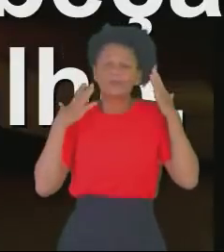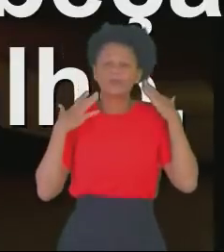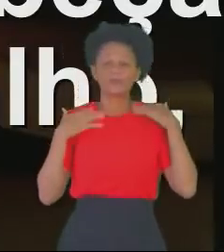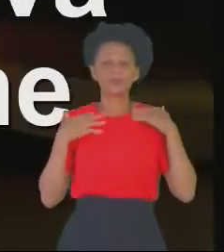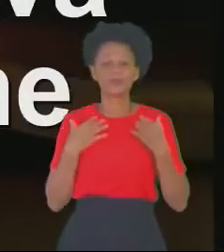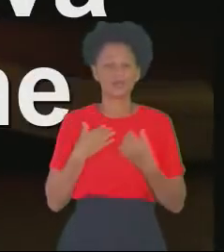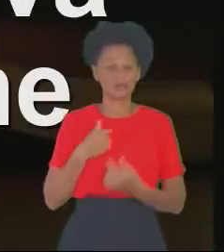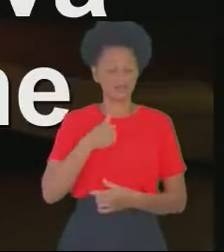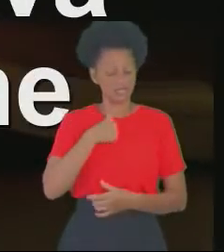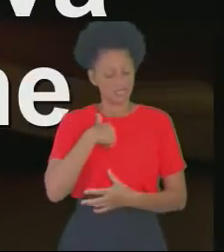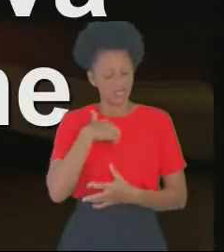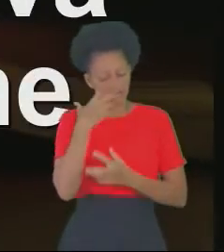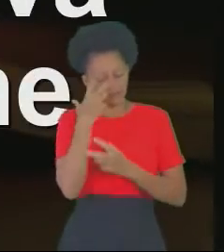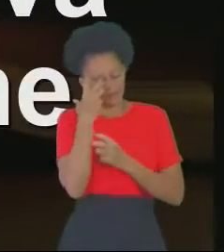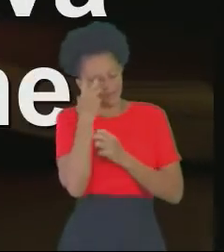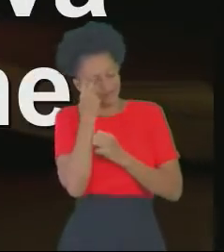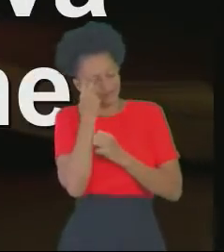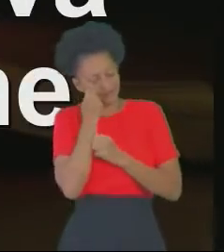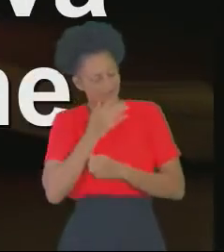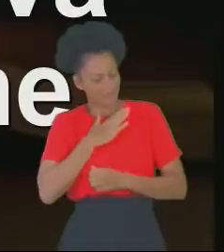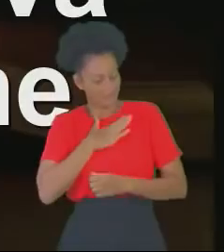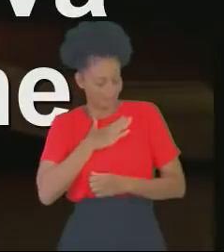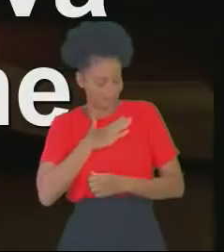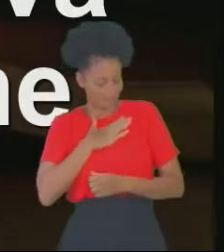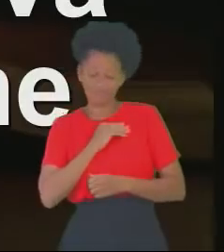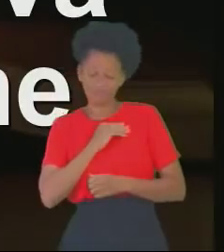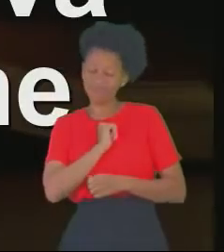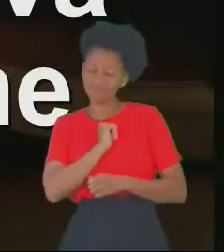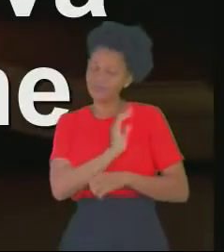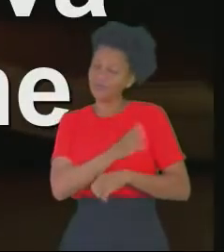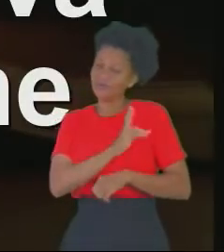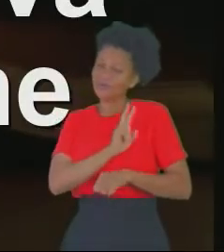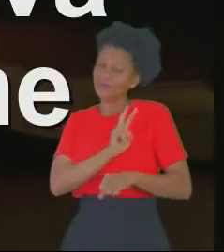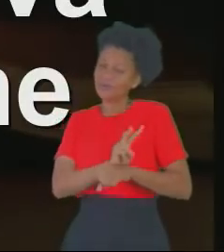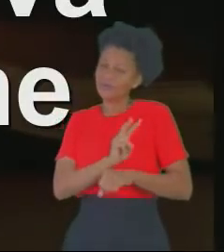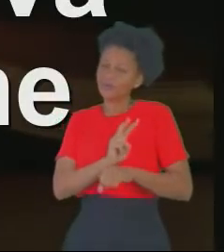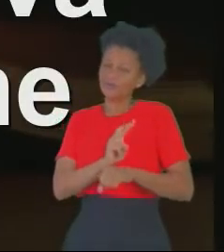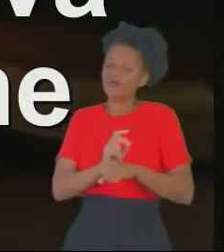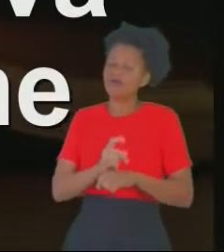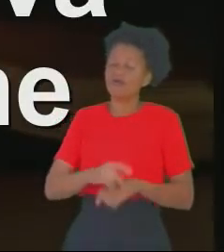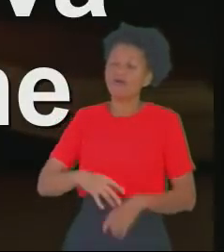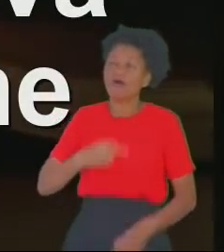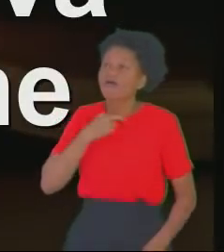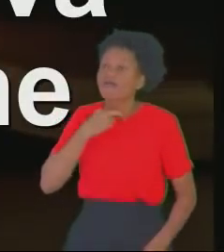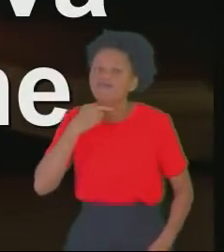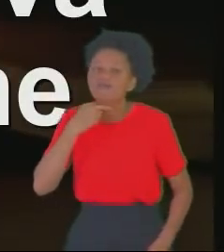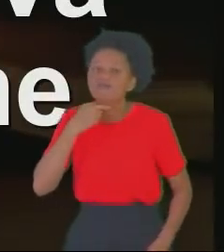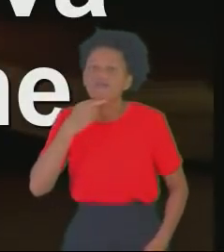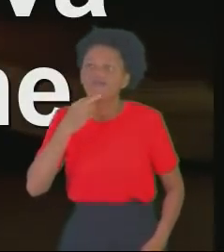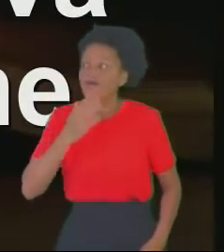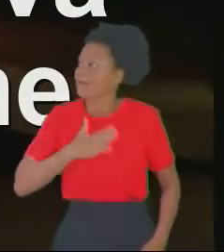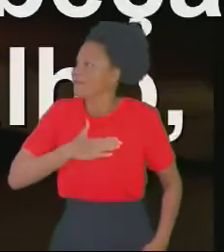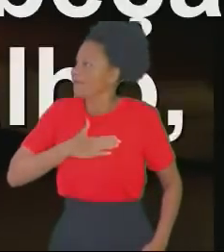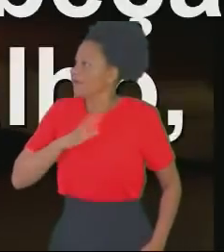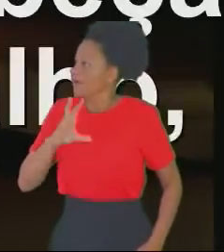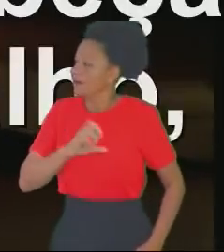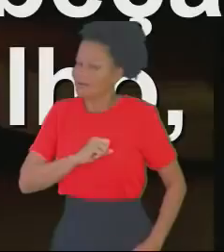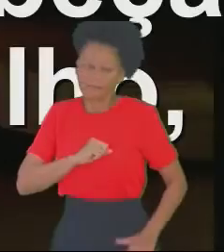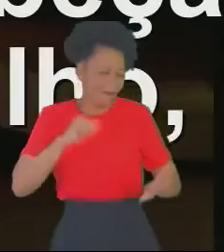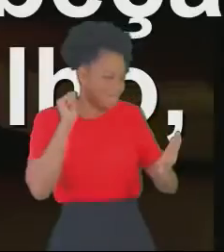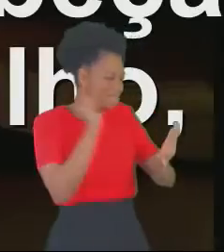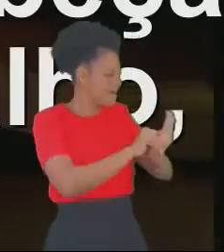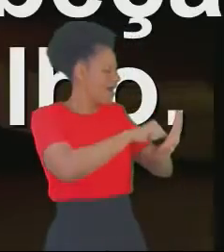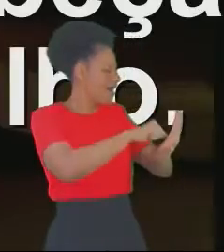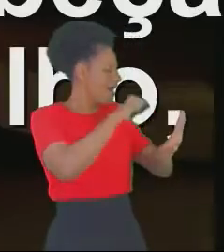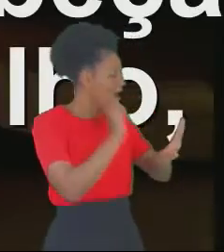meu coração velava. E eis a voz do meu amado que está batendo. Abre-me. O